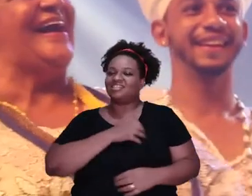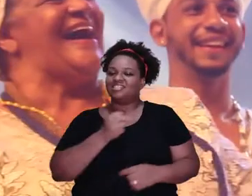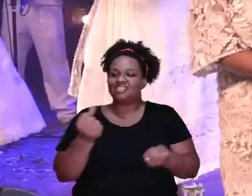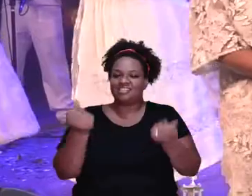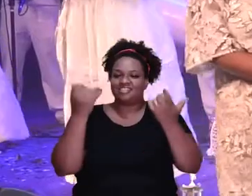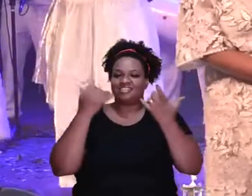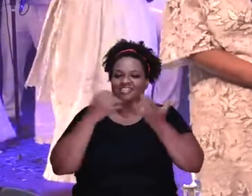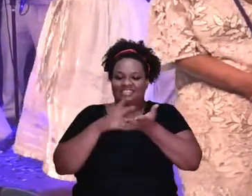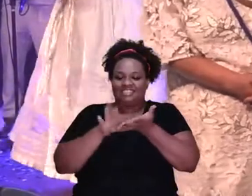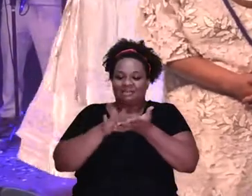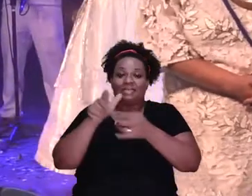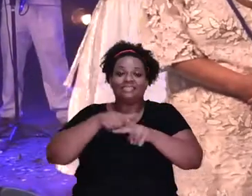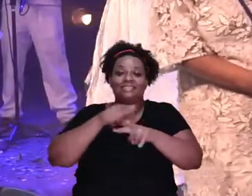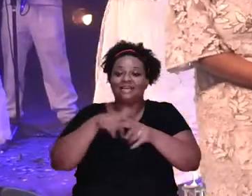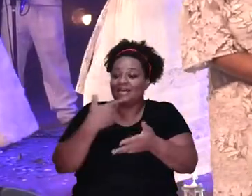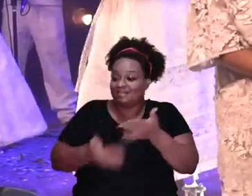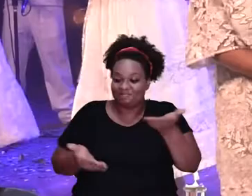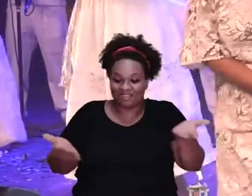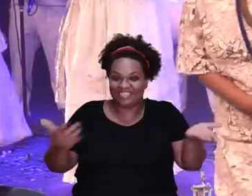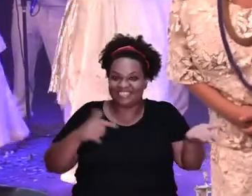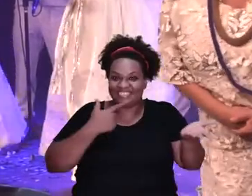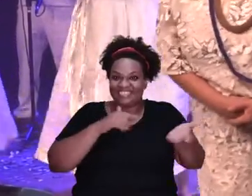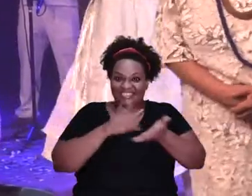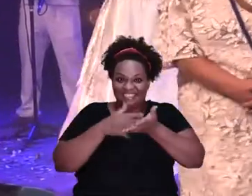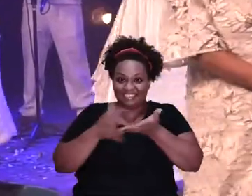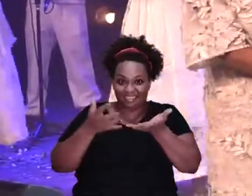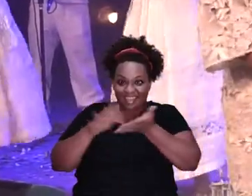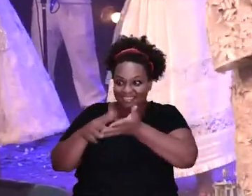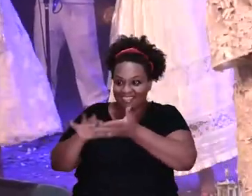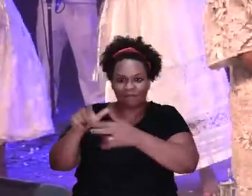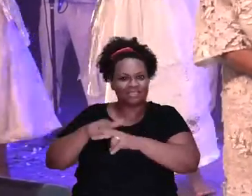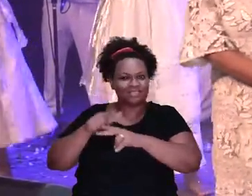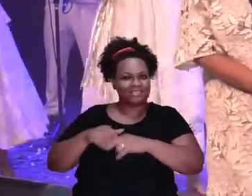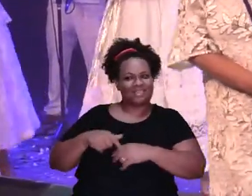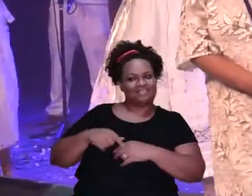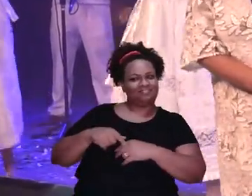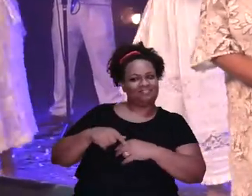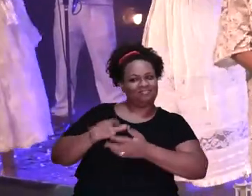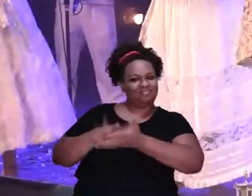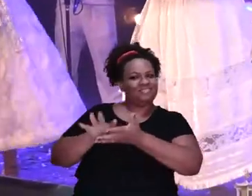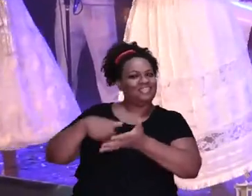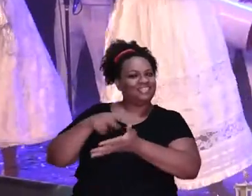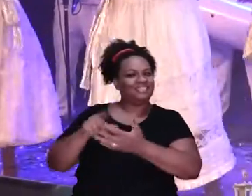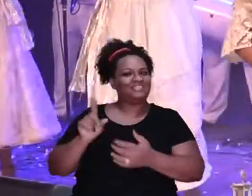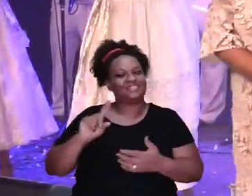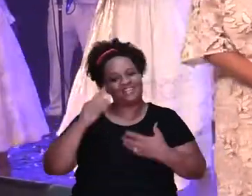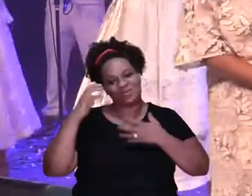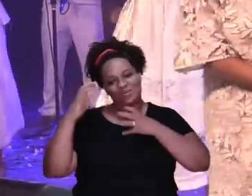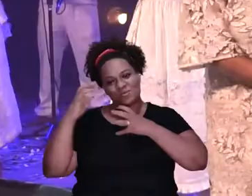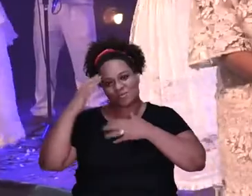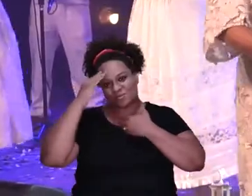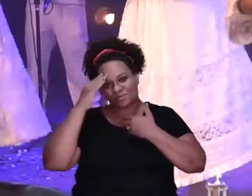aquele a fé e perder mais uma sandália quer ir para o bloco de pet e voltar com sandália você não conseguiu esse